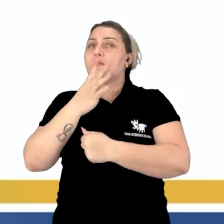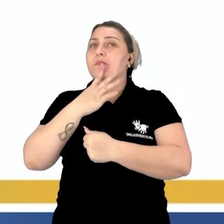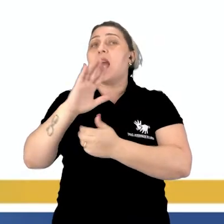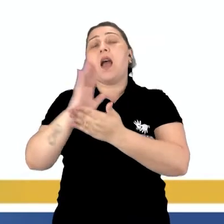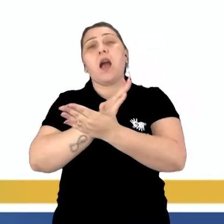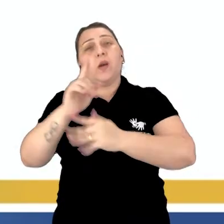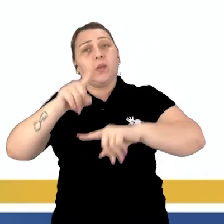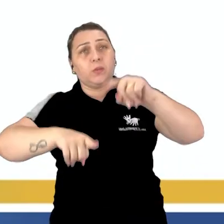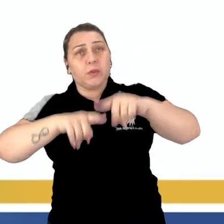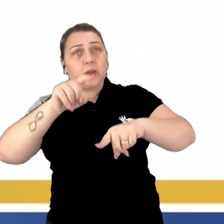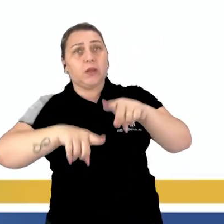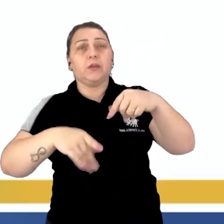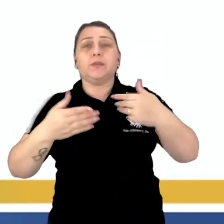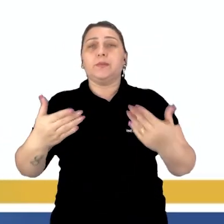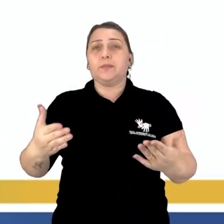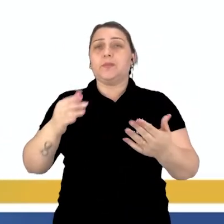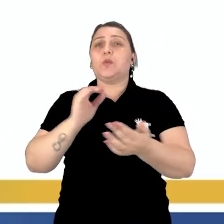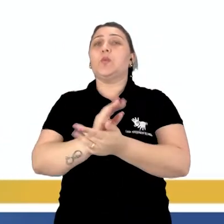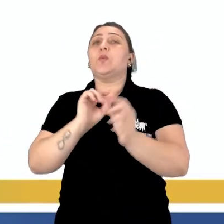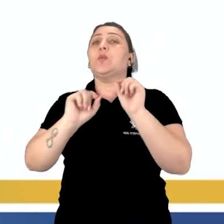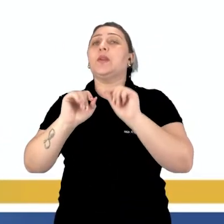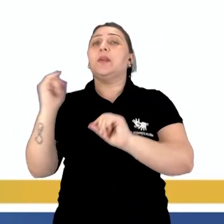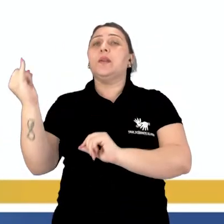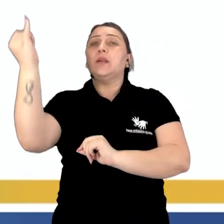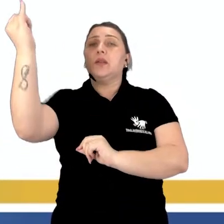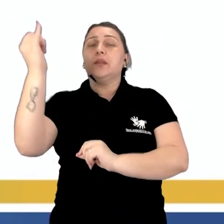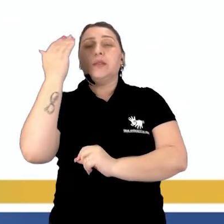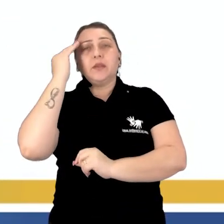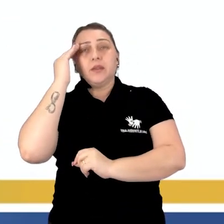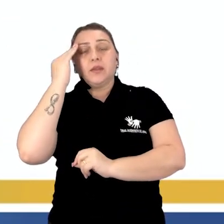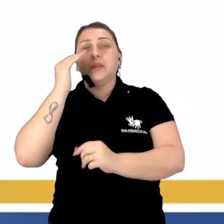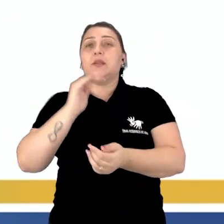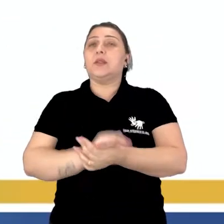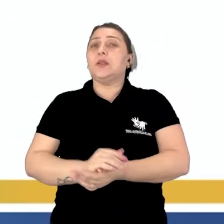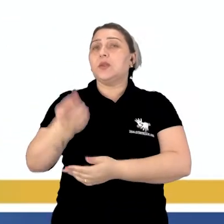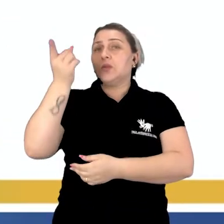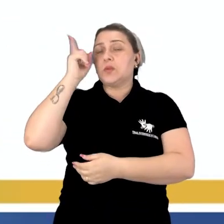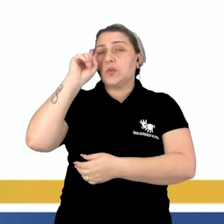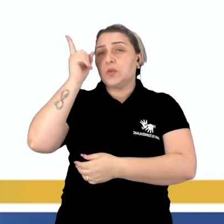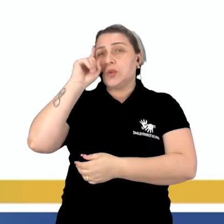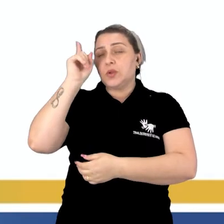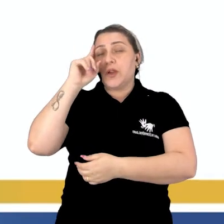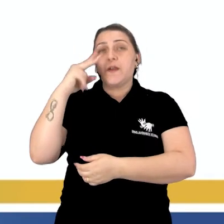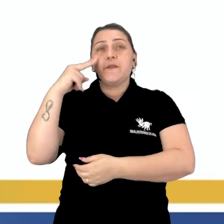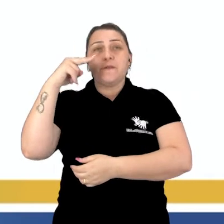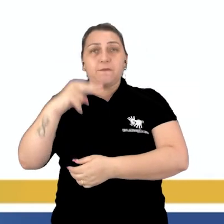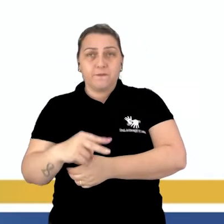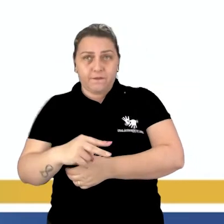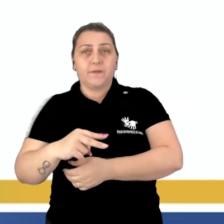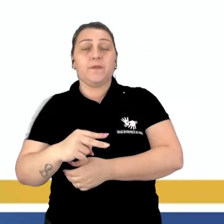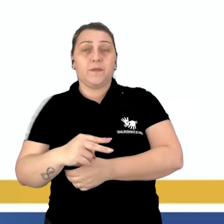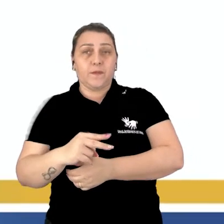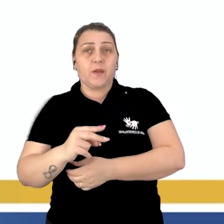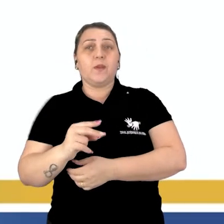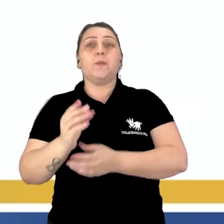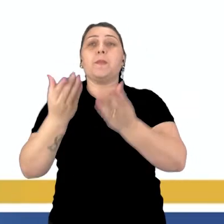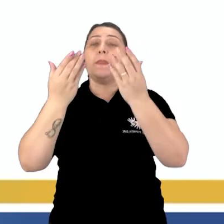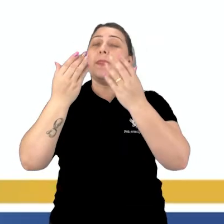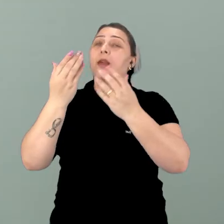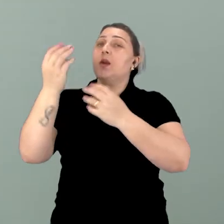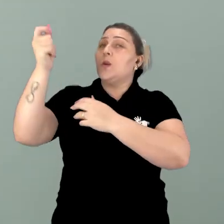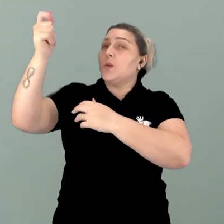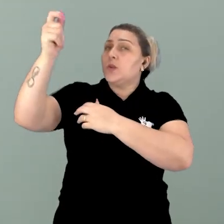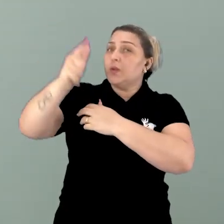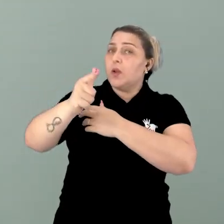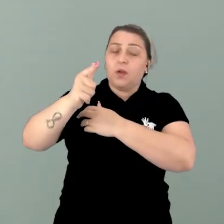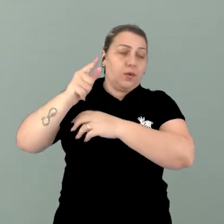alguns objetos e tudo mais. E aí o que é importante a gente entender? Que todos os dias a gente vê as coisas, a gente vê o sol, a gente vê